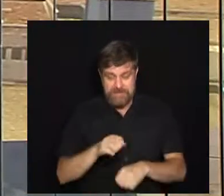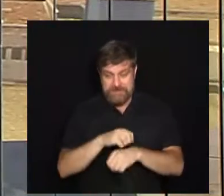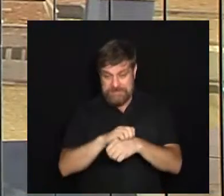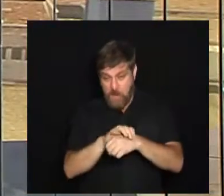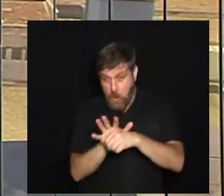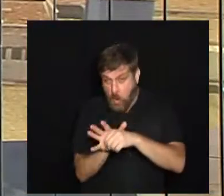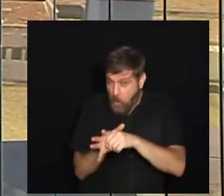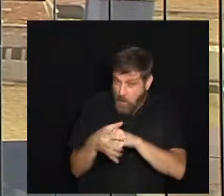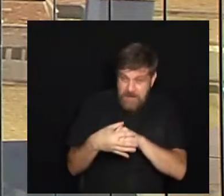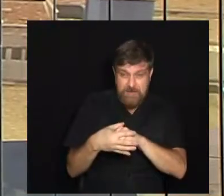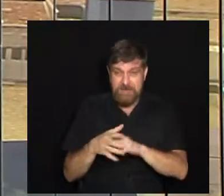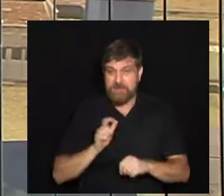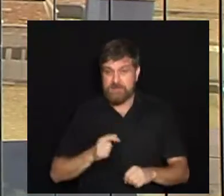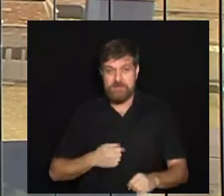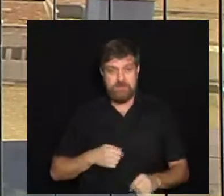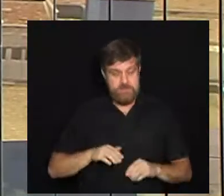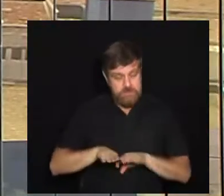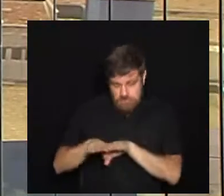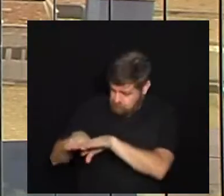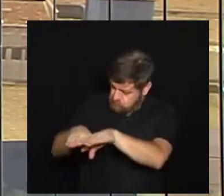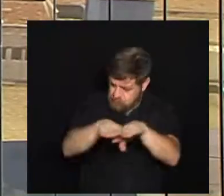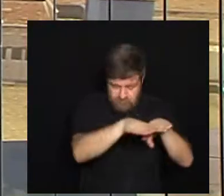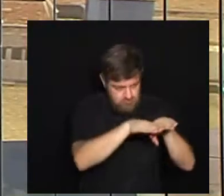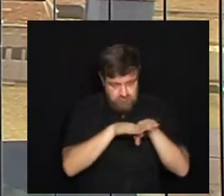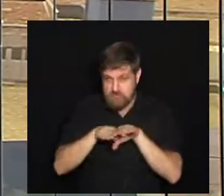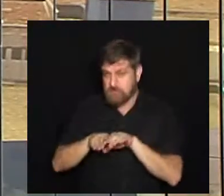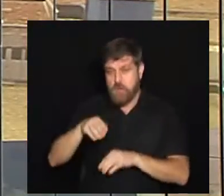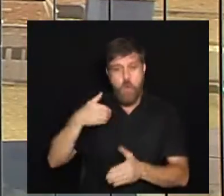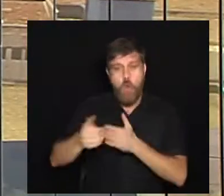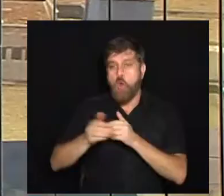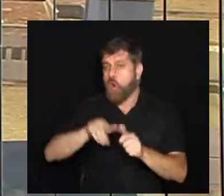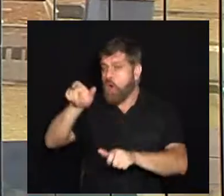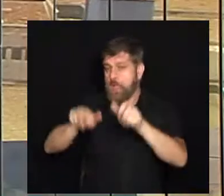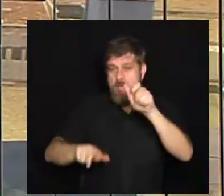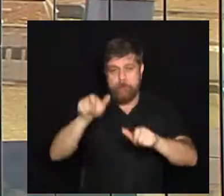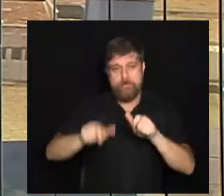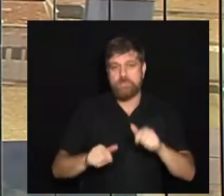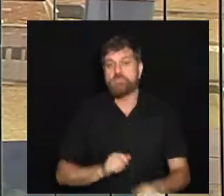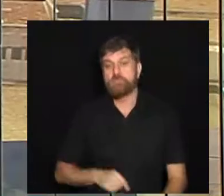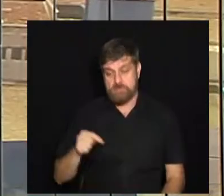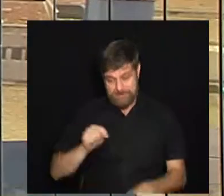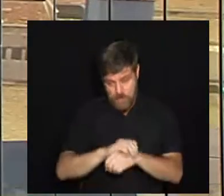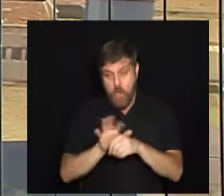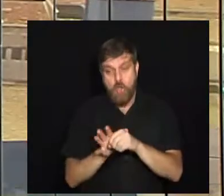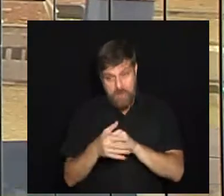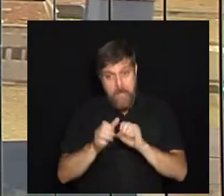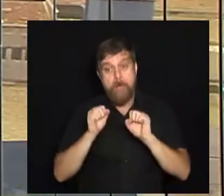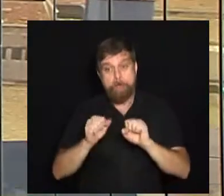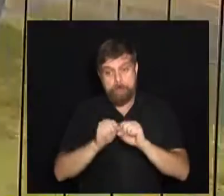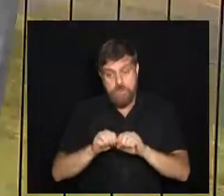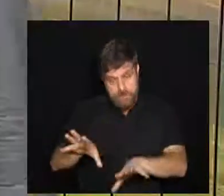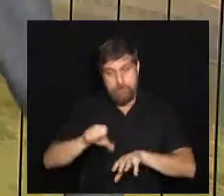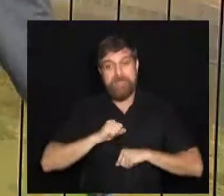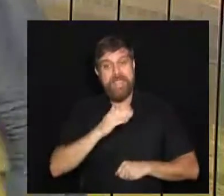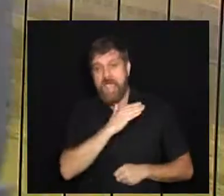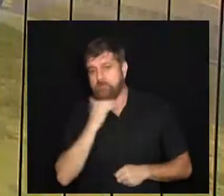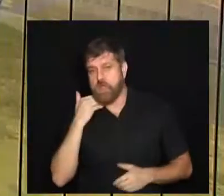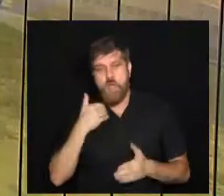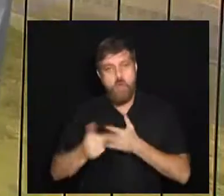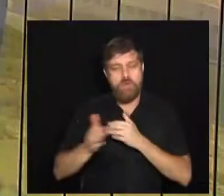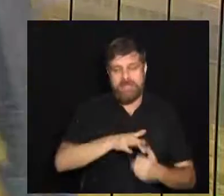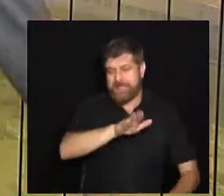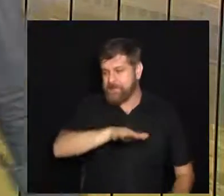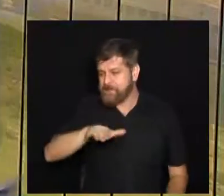coronavírus mata democraticamente ele mata de infelizmente né pois é mana as mulheres crianças idosos